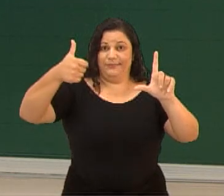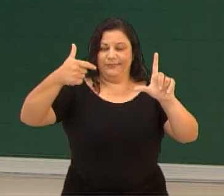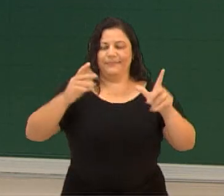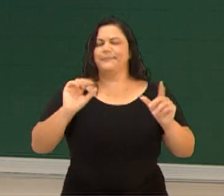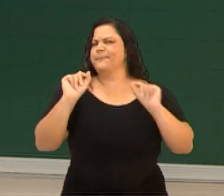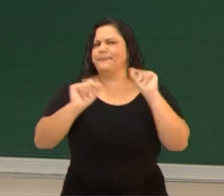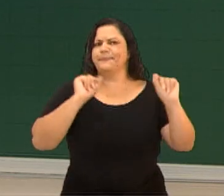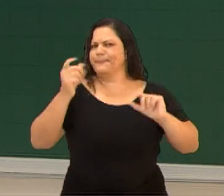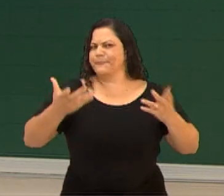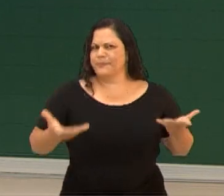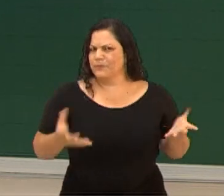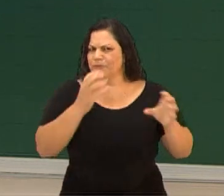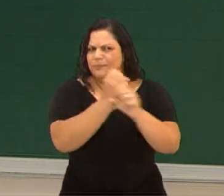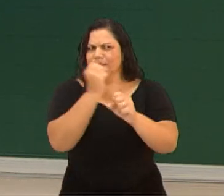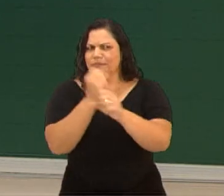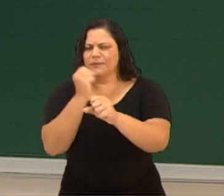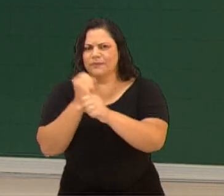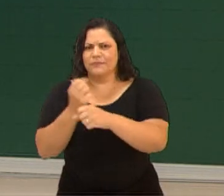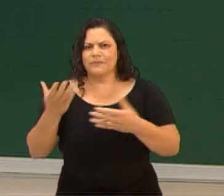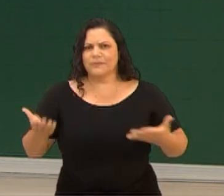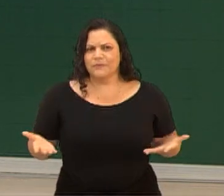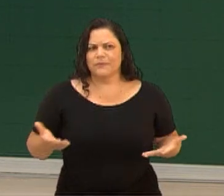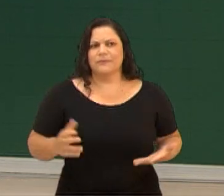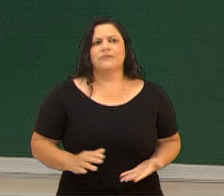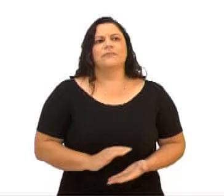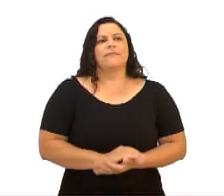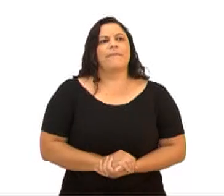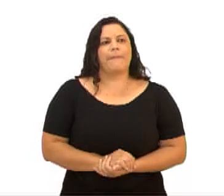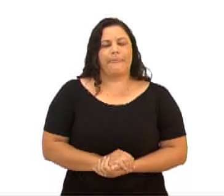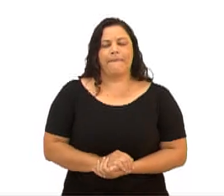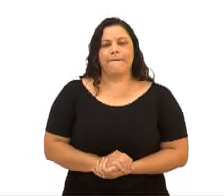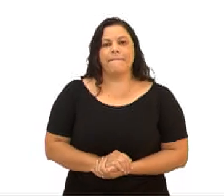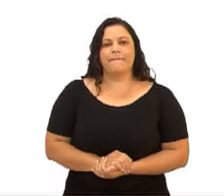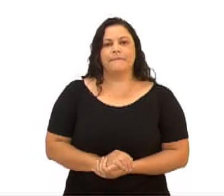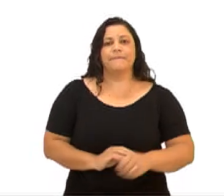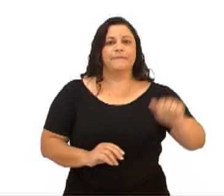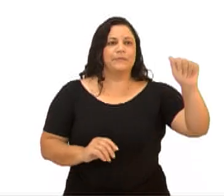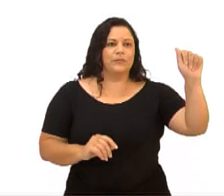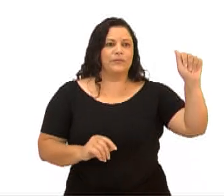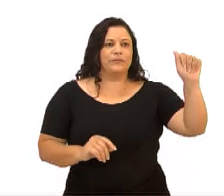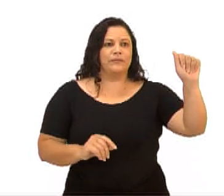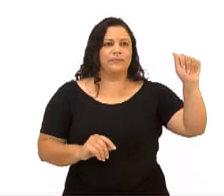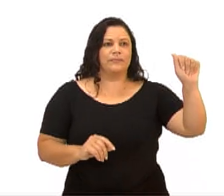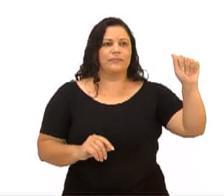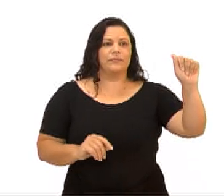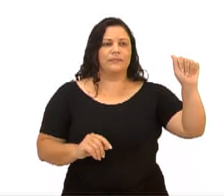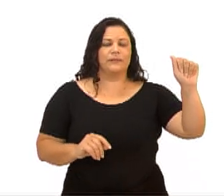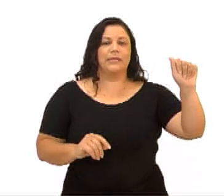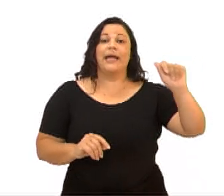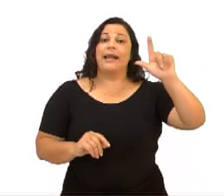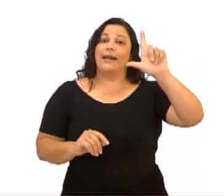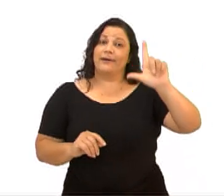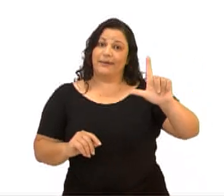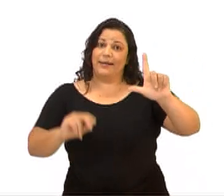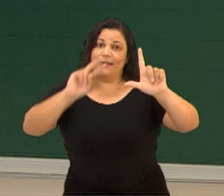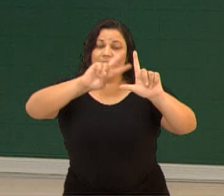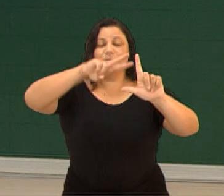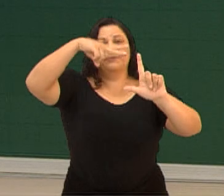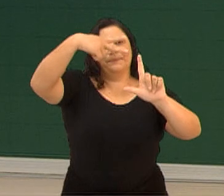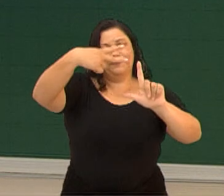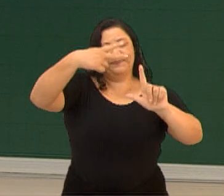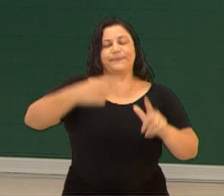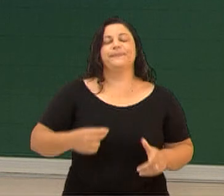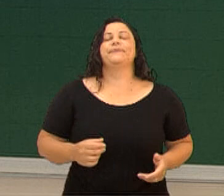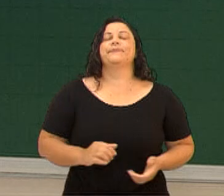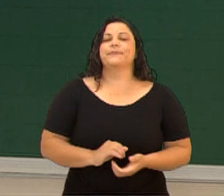que eu calculo a área do quadrado? Olhem aqui então, ó. A área do quadrado é dado por essa fórmula aqui, ó. A área é igual